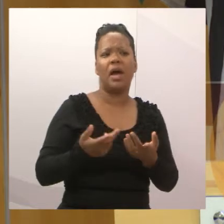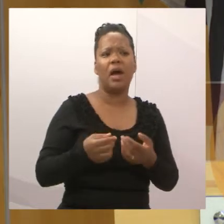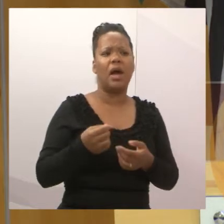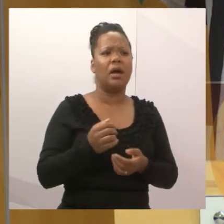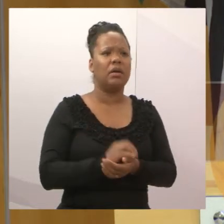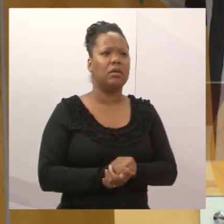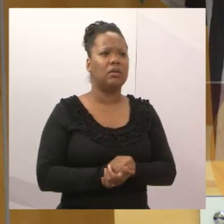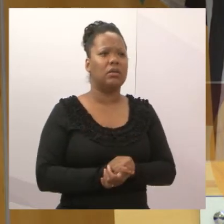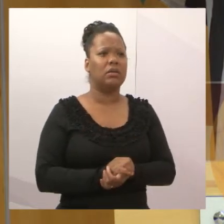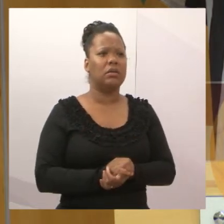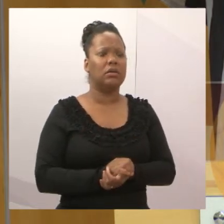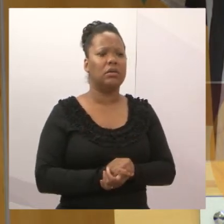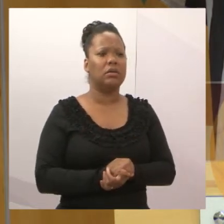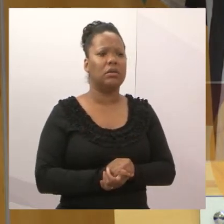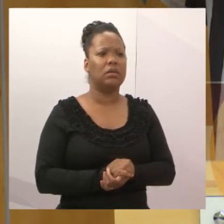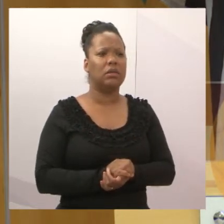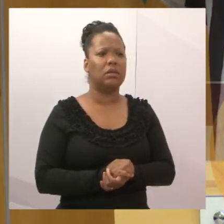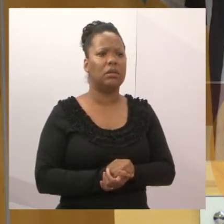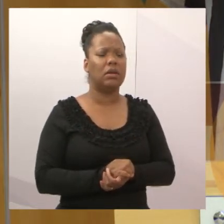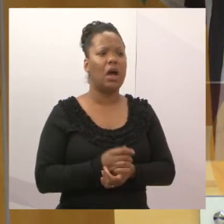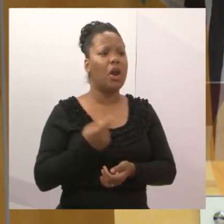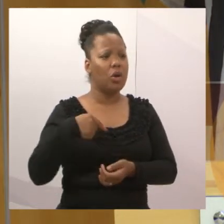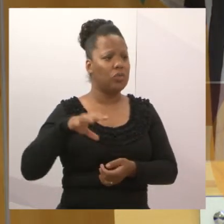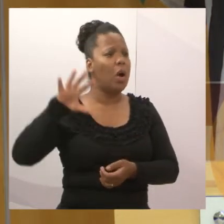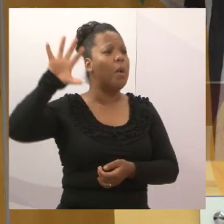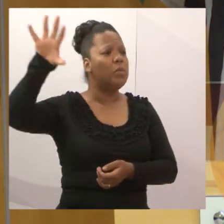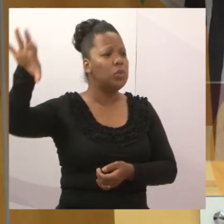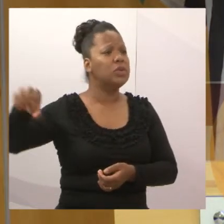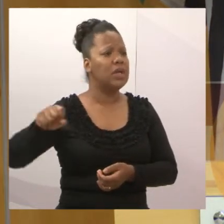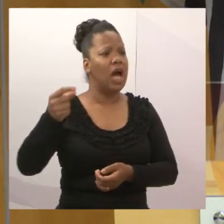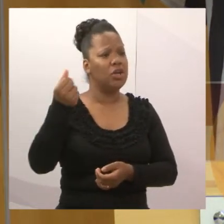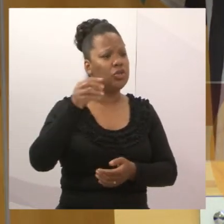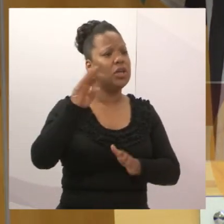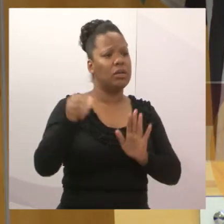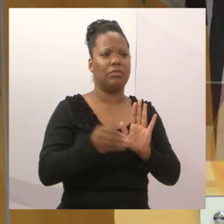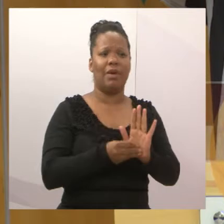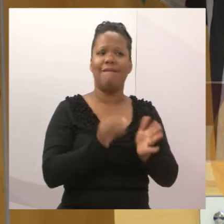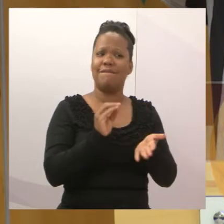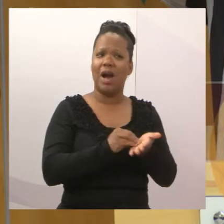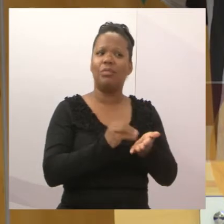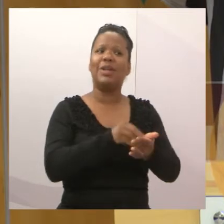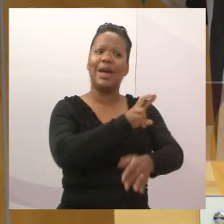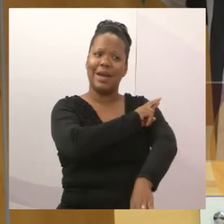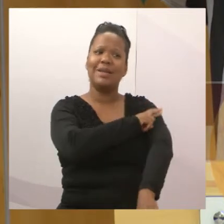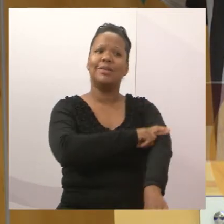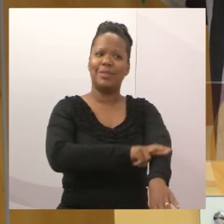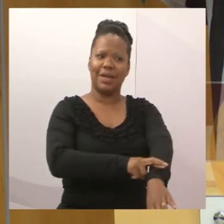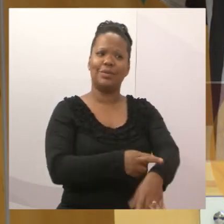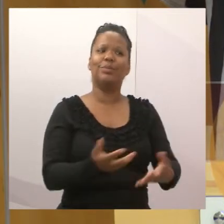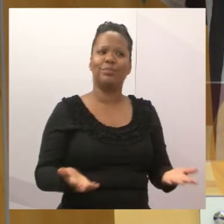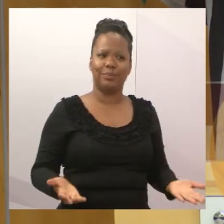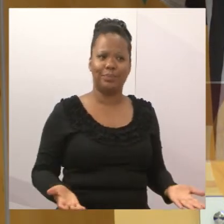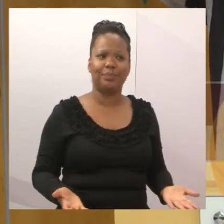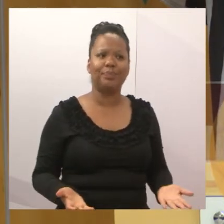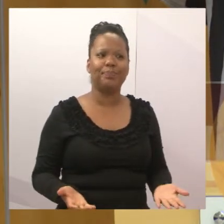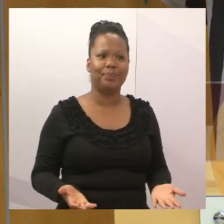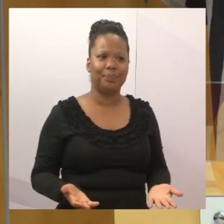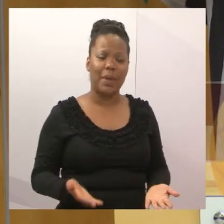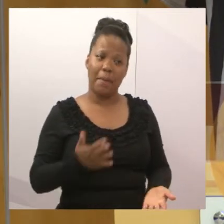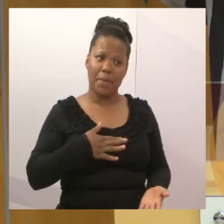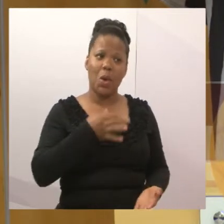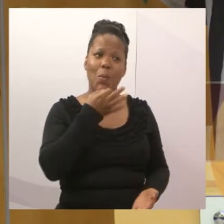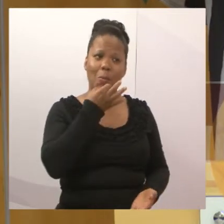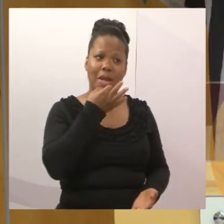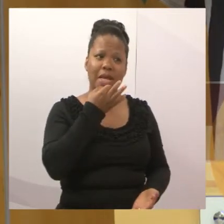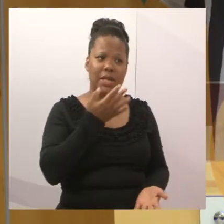de respeito com quem foi lá buscar a emenda deveria ter. Então, aí essa é a minha